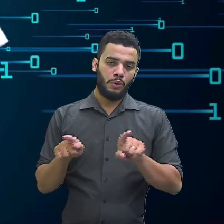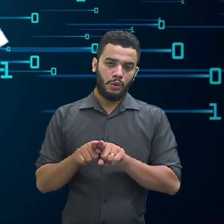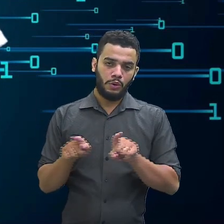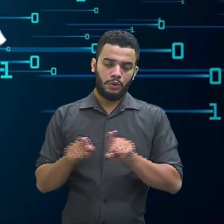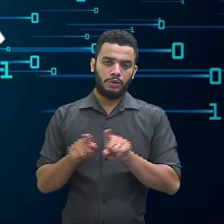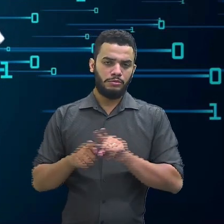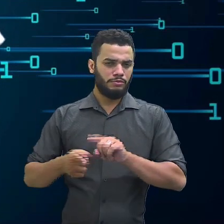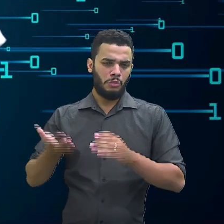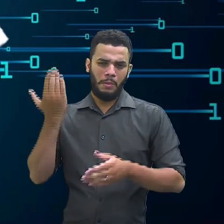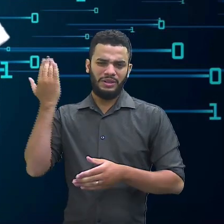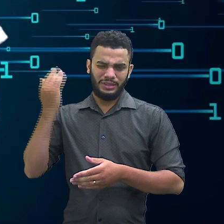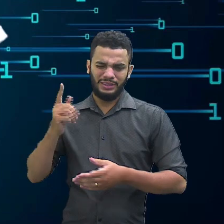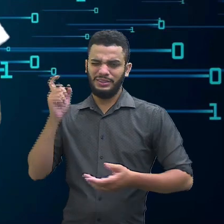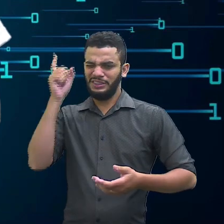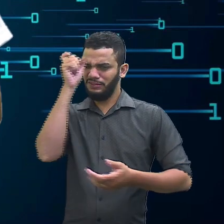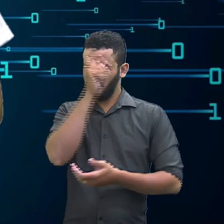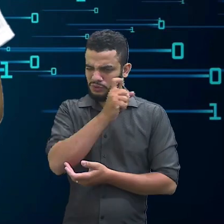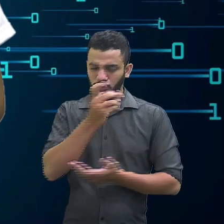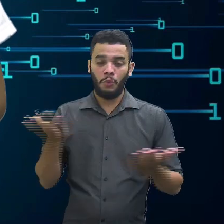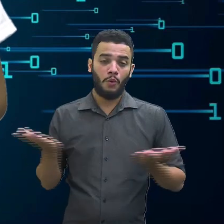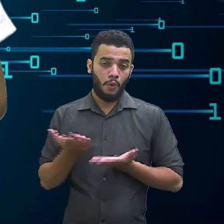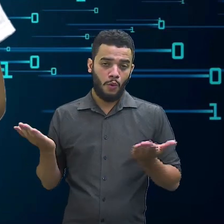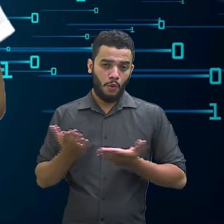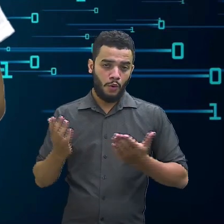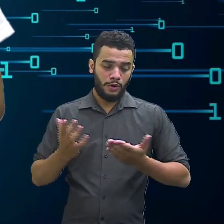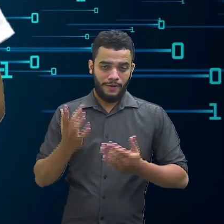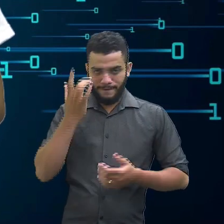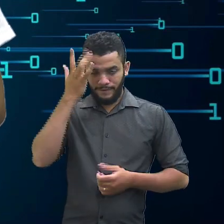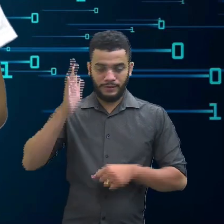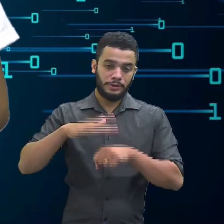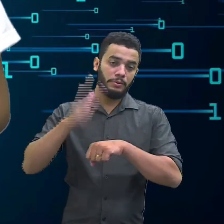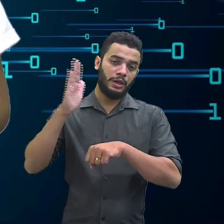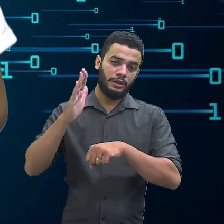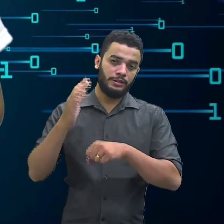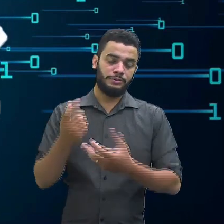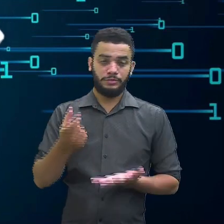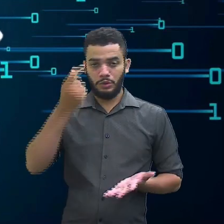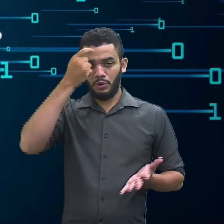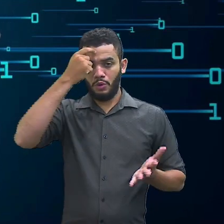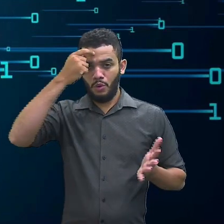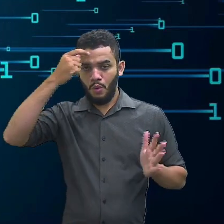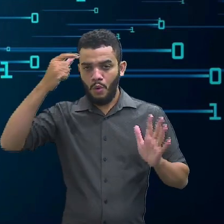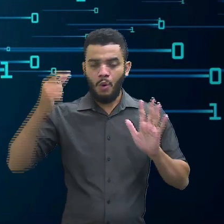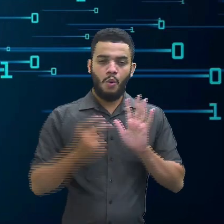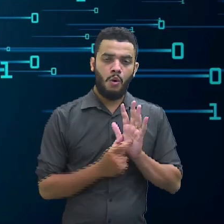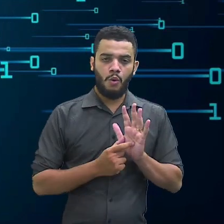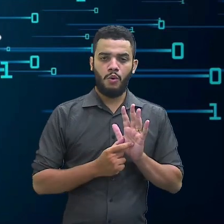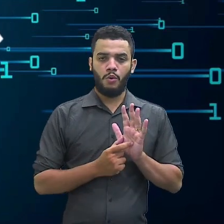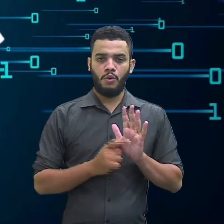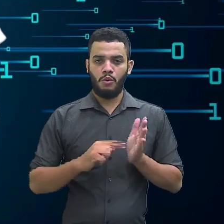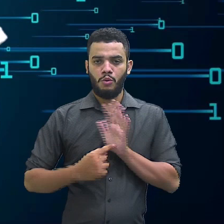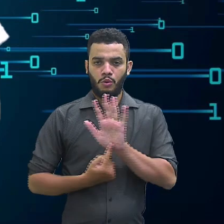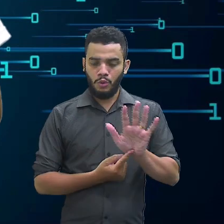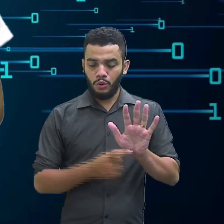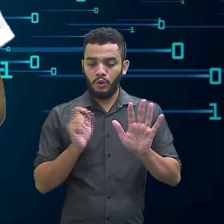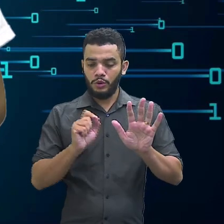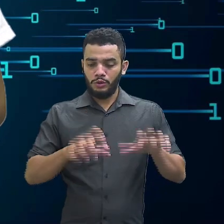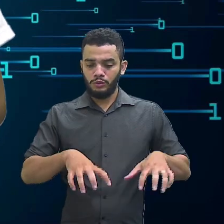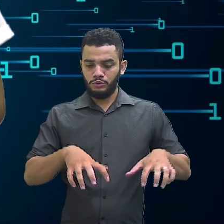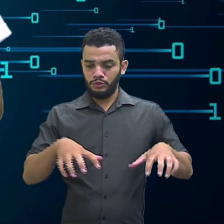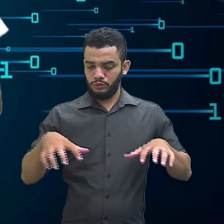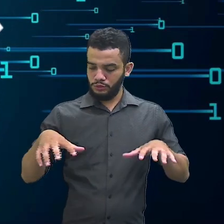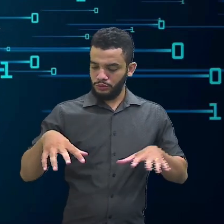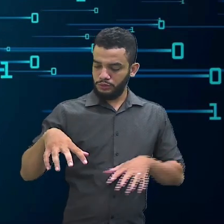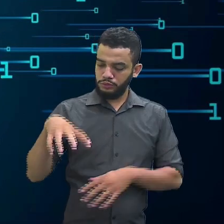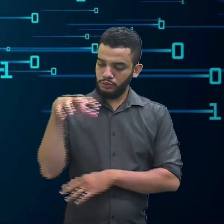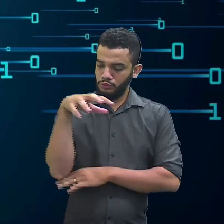antes eram impossíveis. Resumindo, a inteligência artificial é como se fosse um cérebro inteligente para as máquinas, permitindo que elas